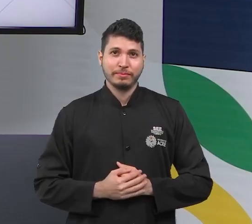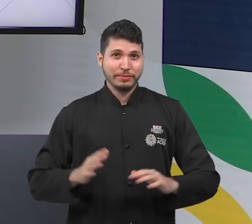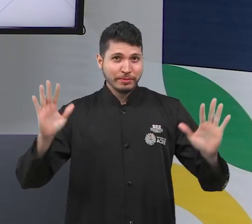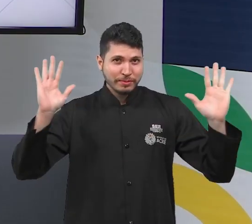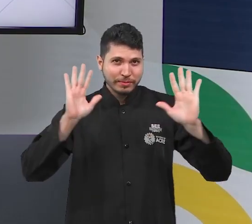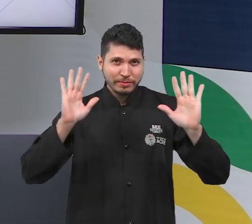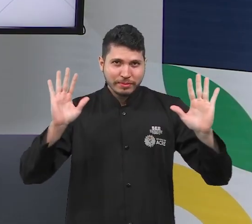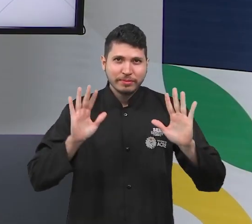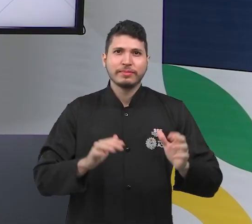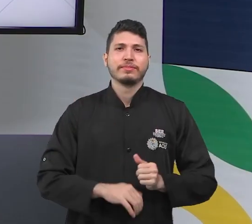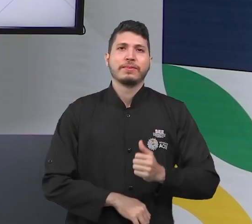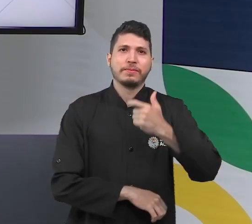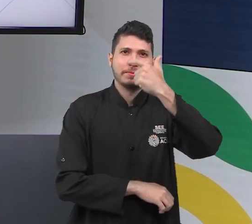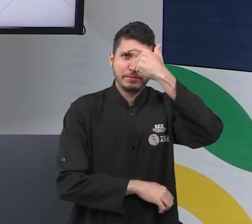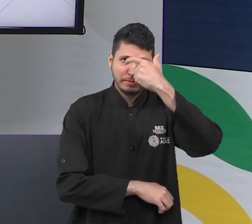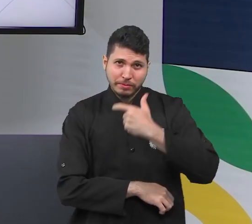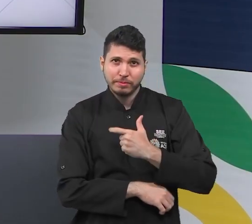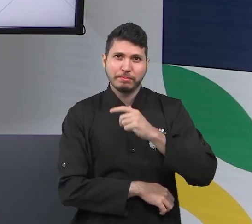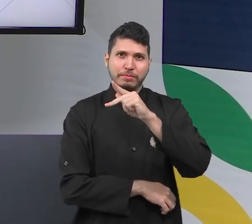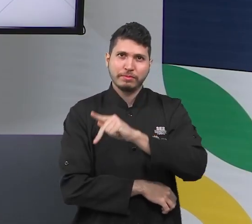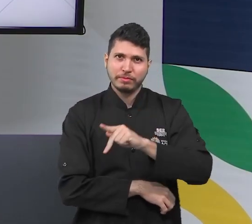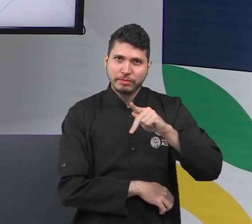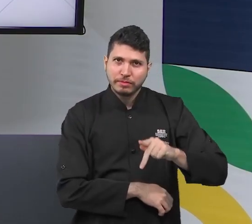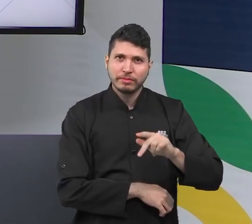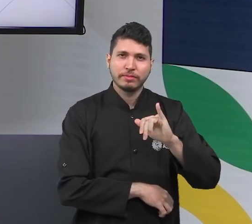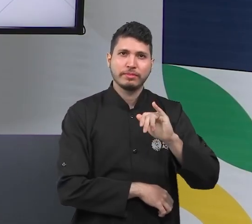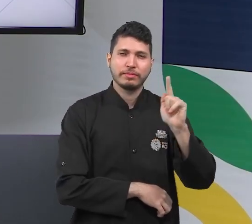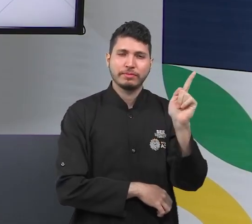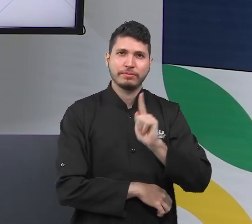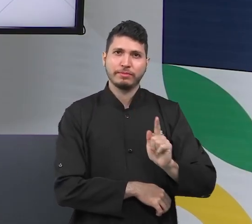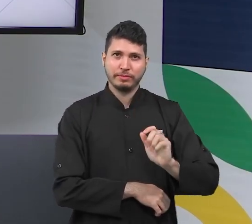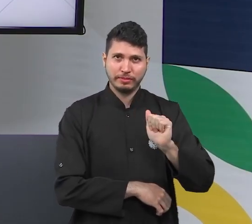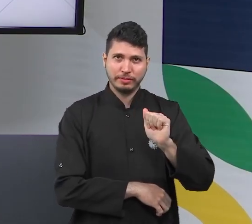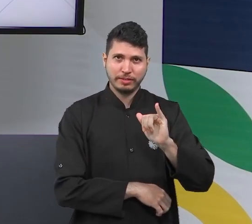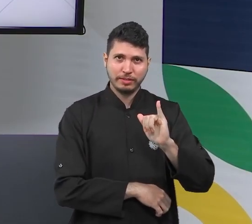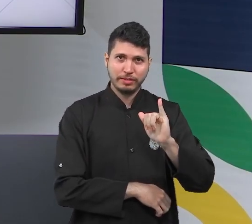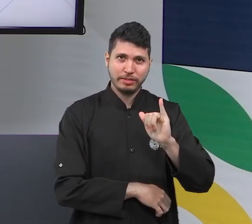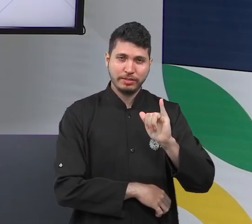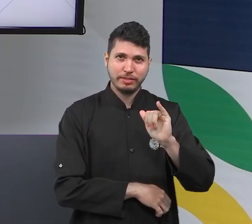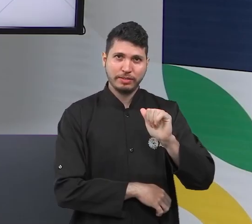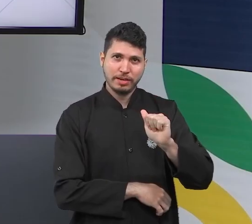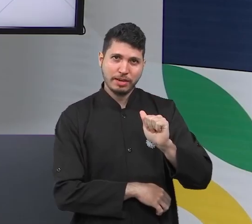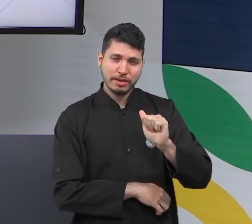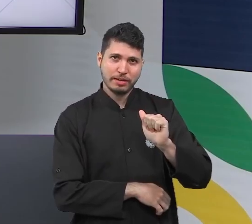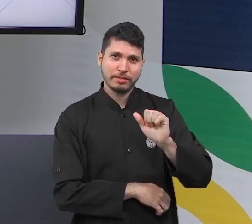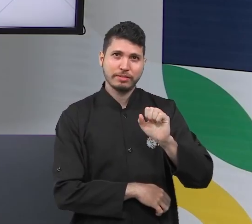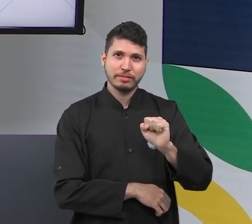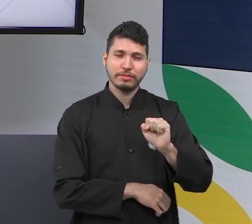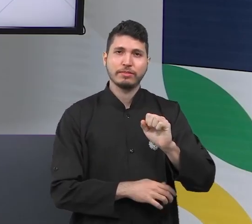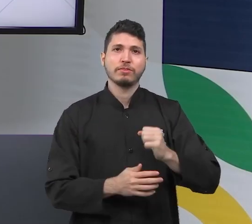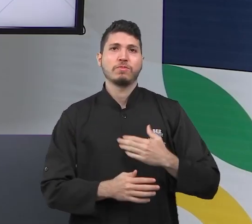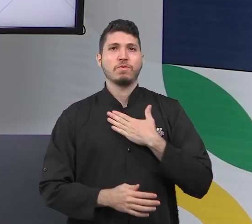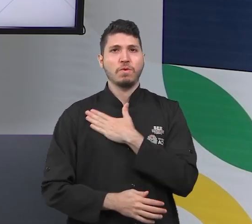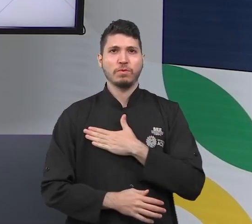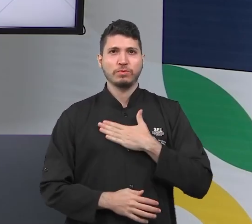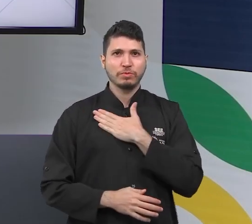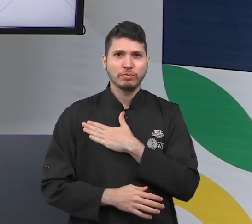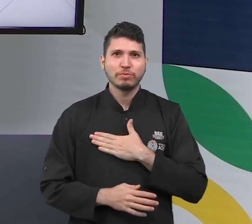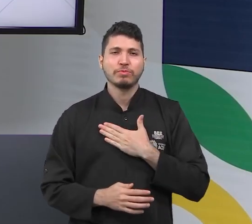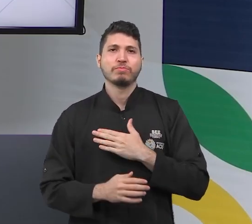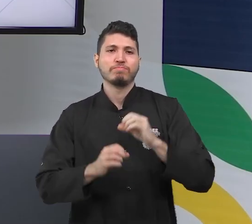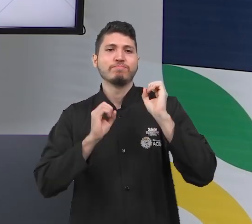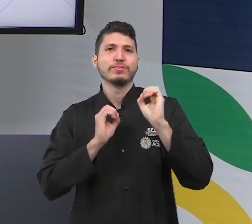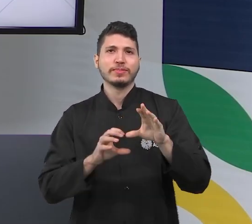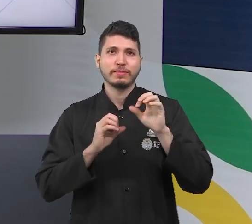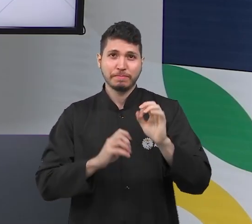Olá, sou o professor Isaías Maia, trabalho e gosto de trabalhar com a filosofia e